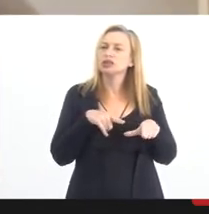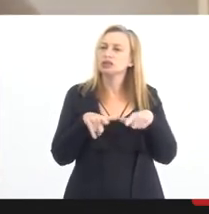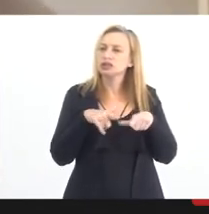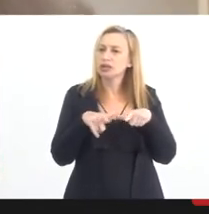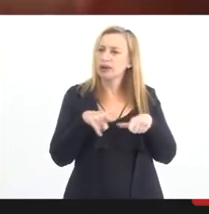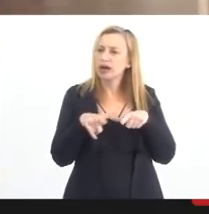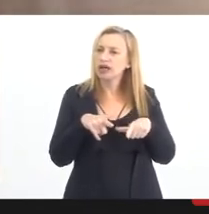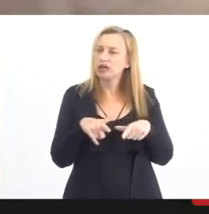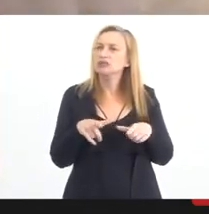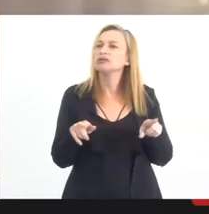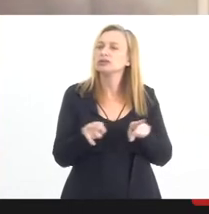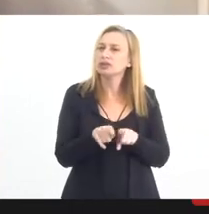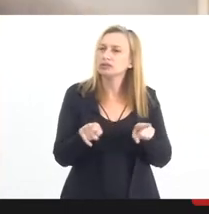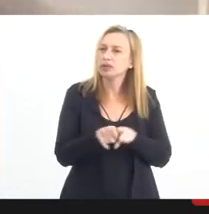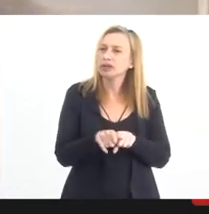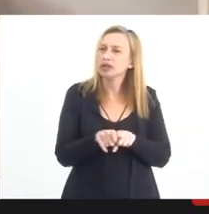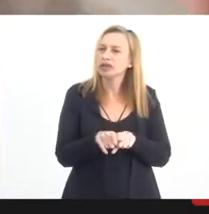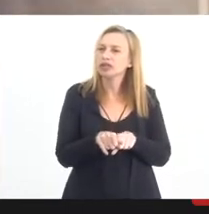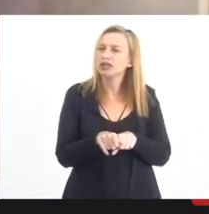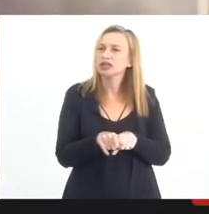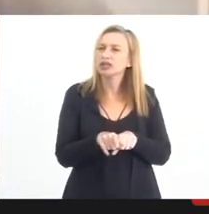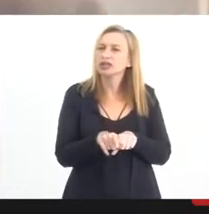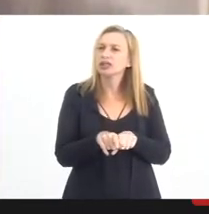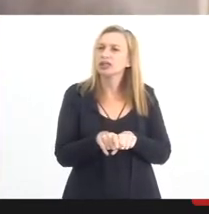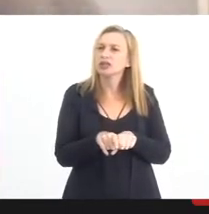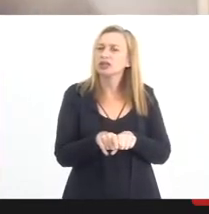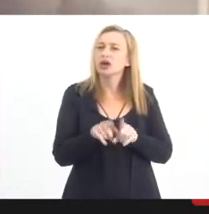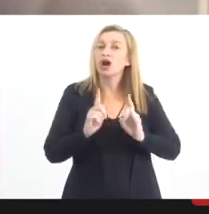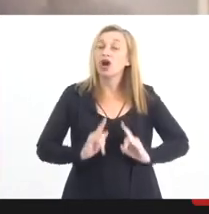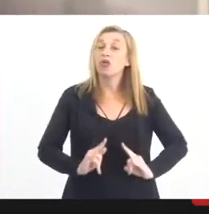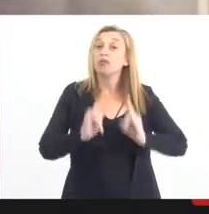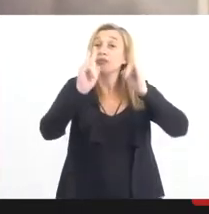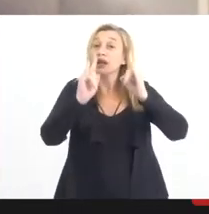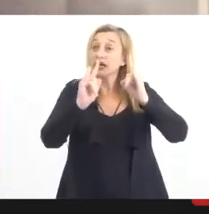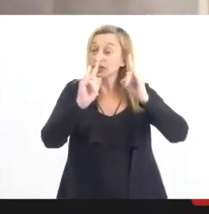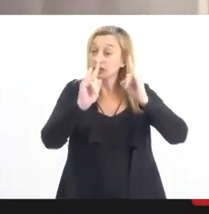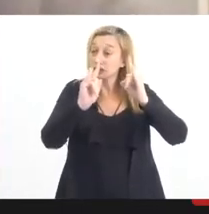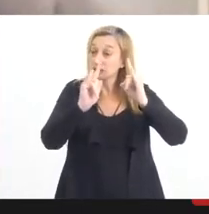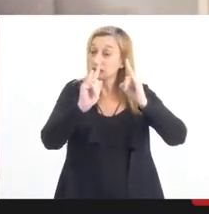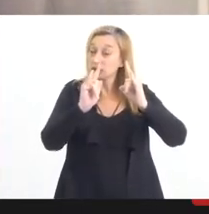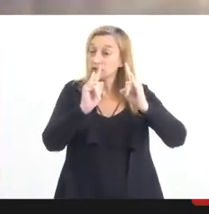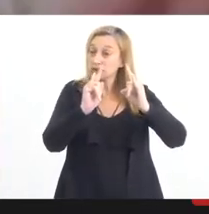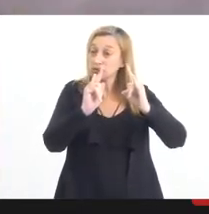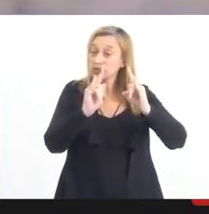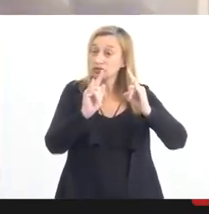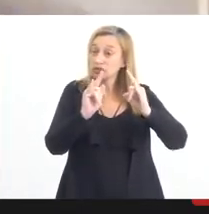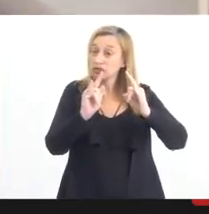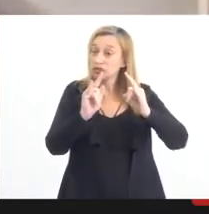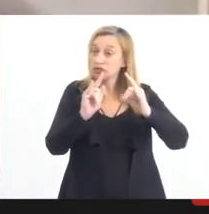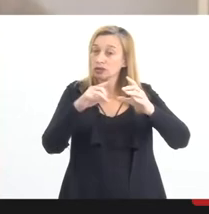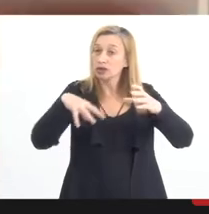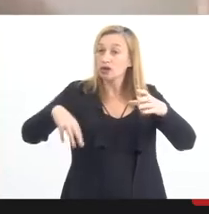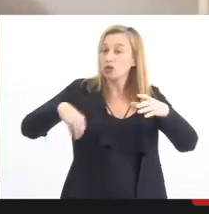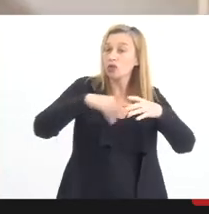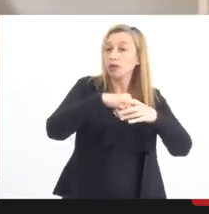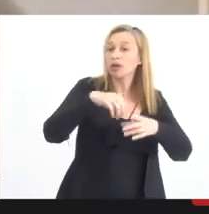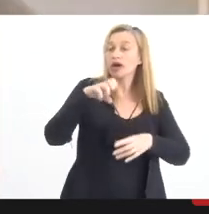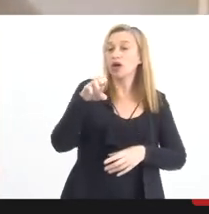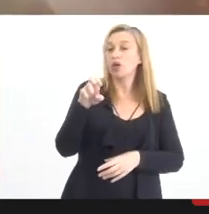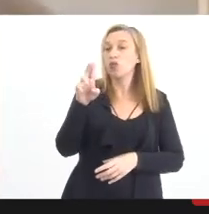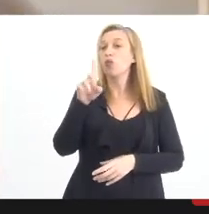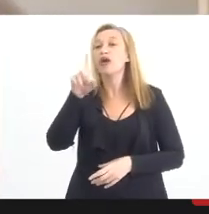Garantias em relação a um prédio para instalar a UESO,